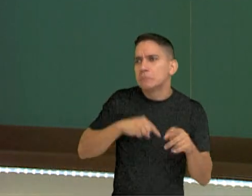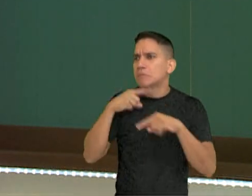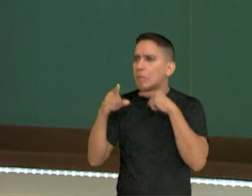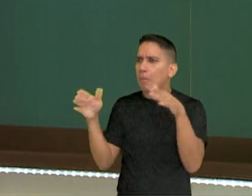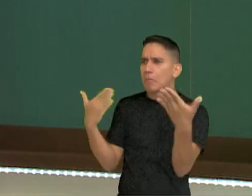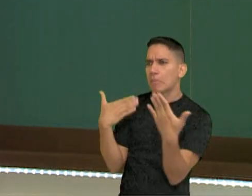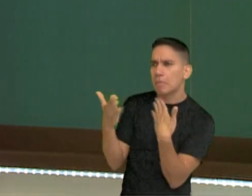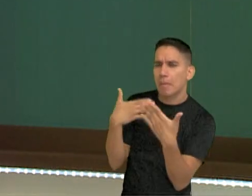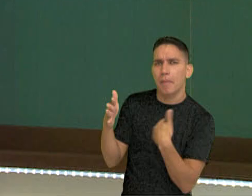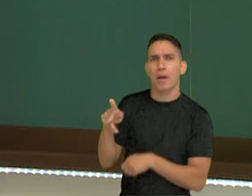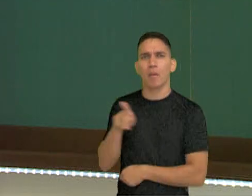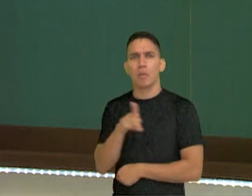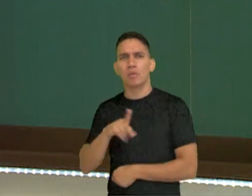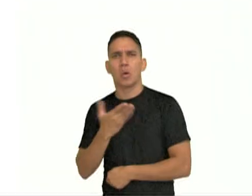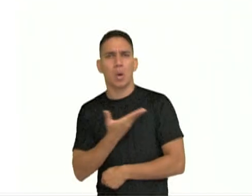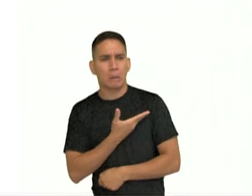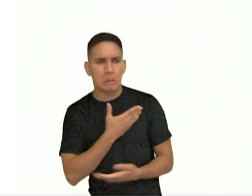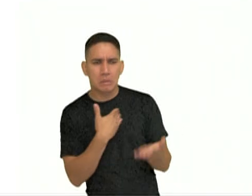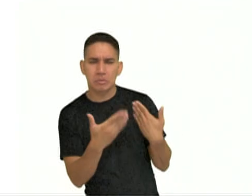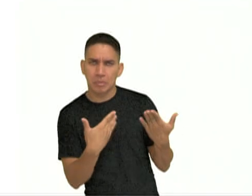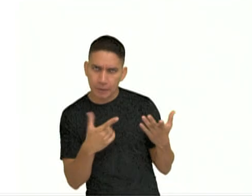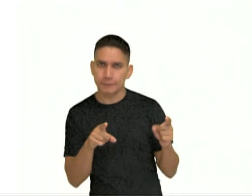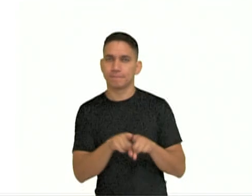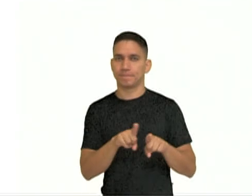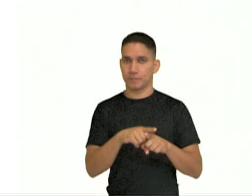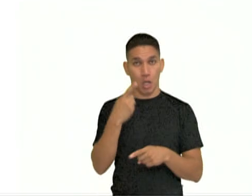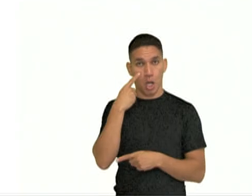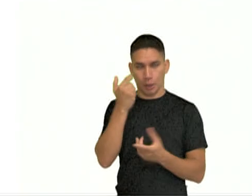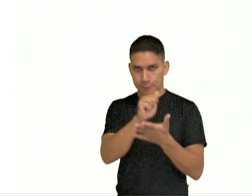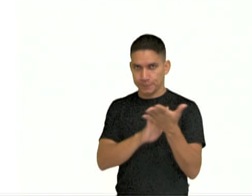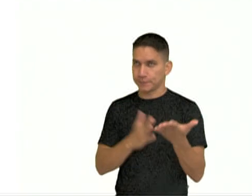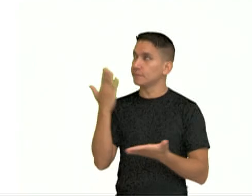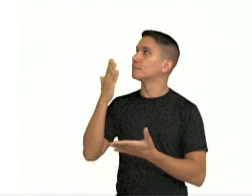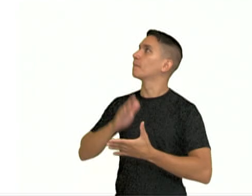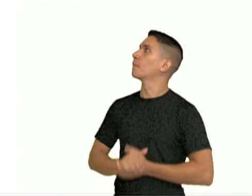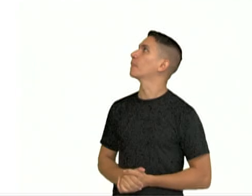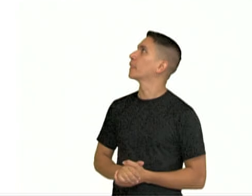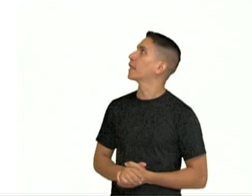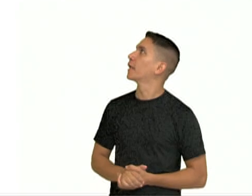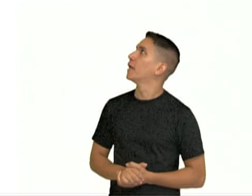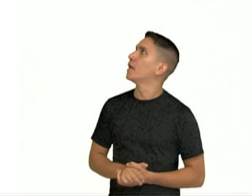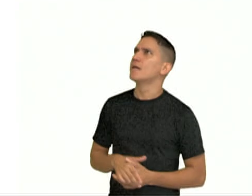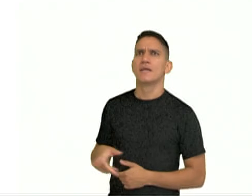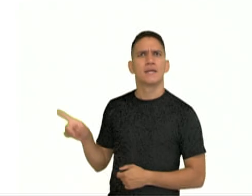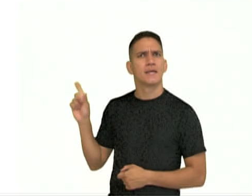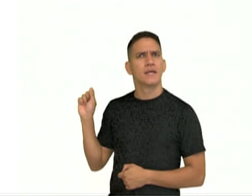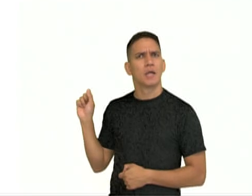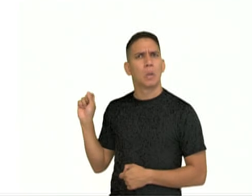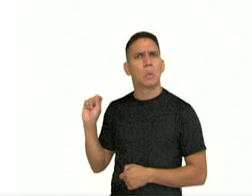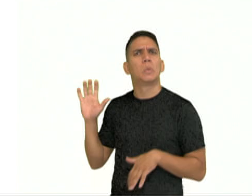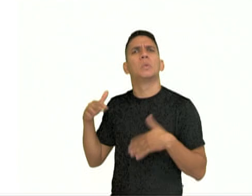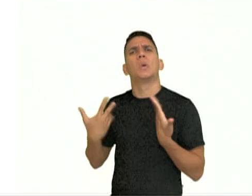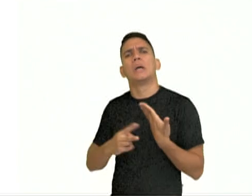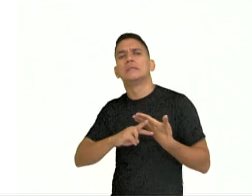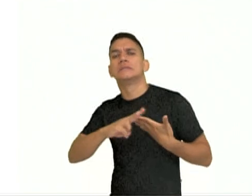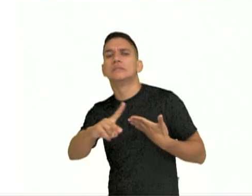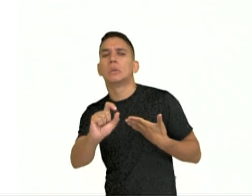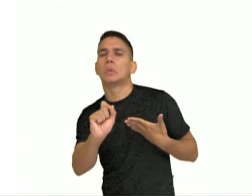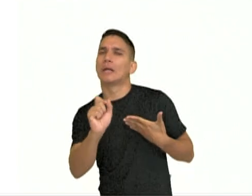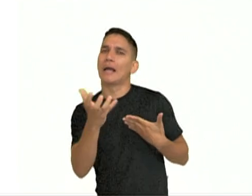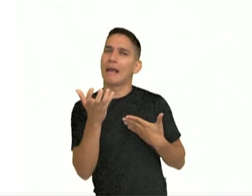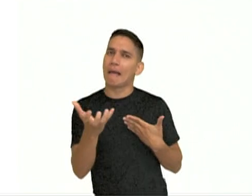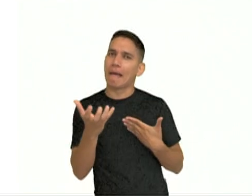com o seu professor, com os colegas. Vamos para a atividade. Qual o efeito de sentido pretendido no enunciado